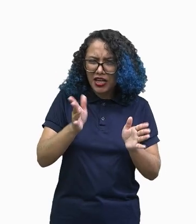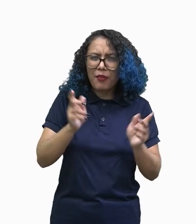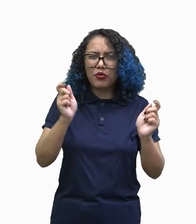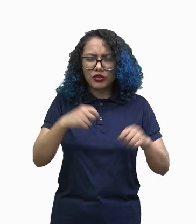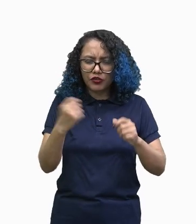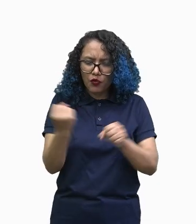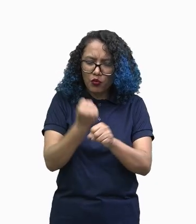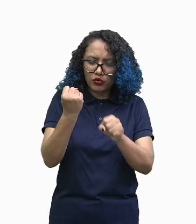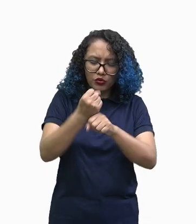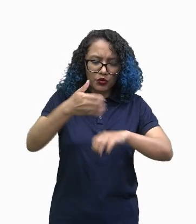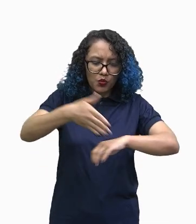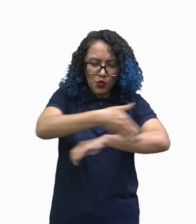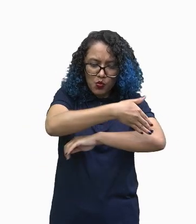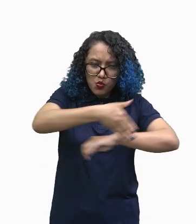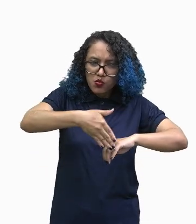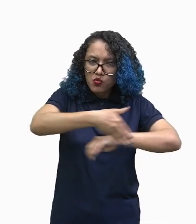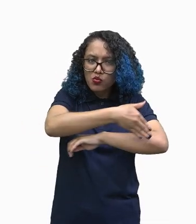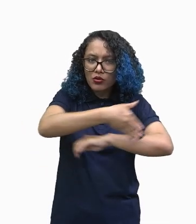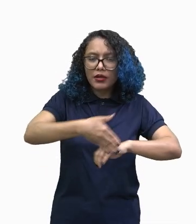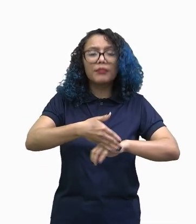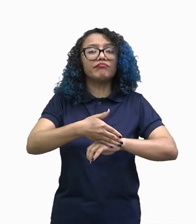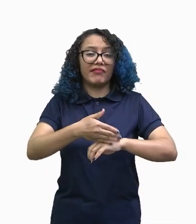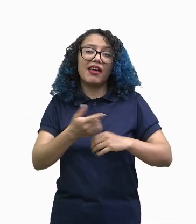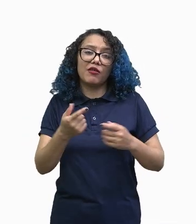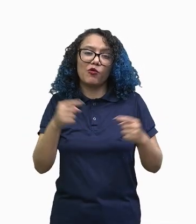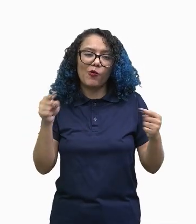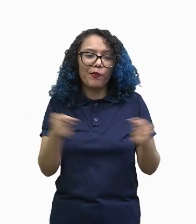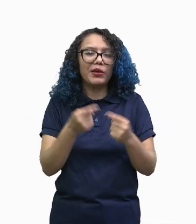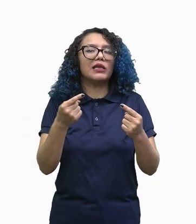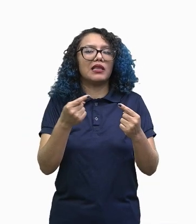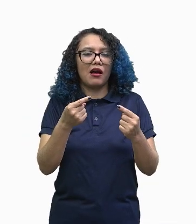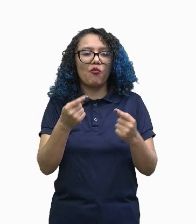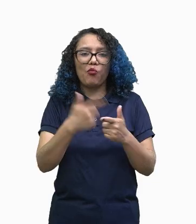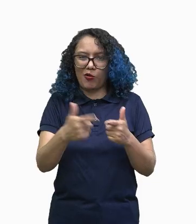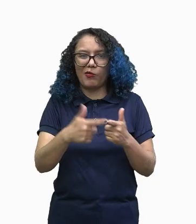Já tem um grande clarão. Isso é um impacto